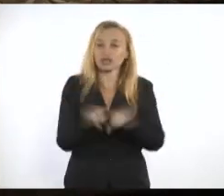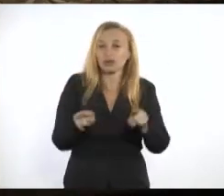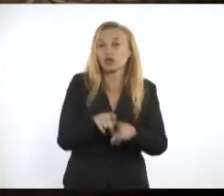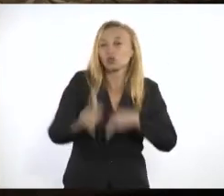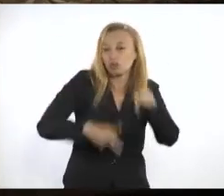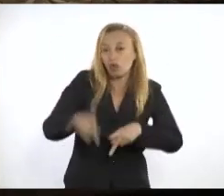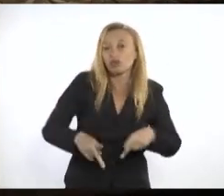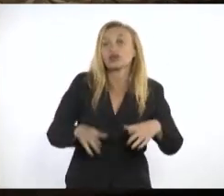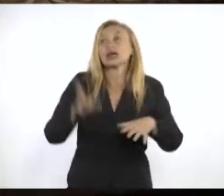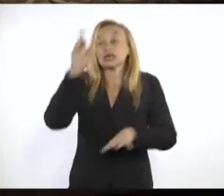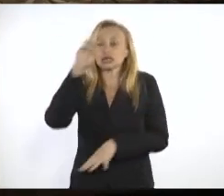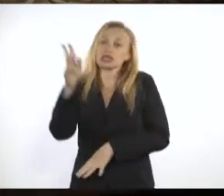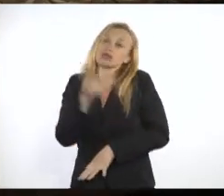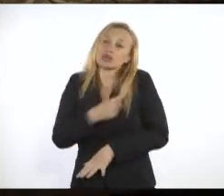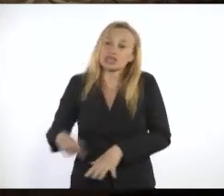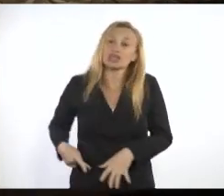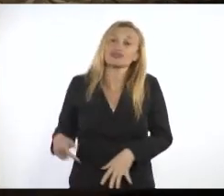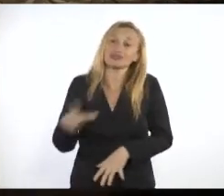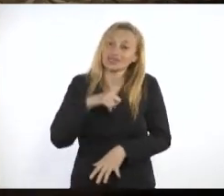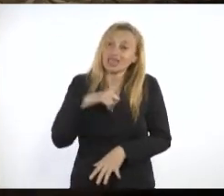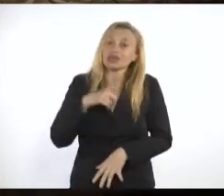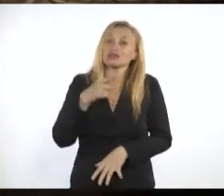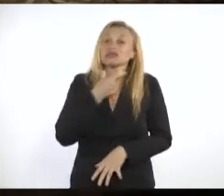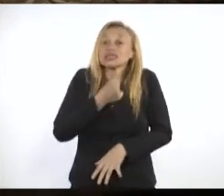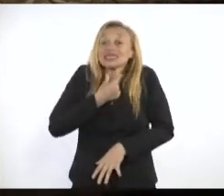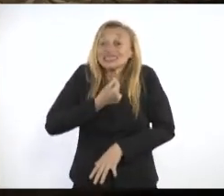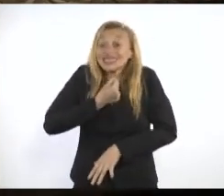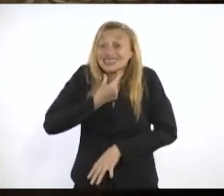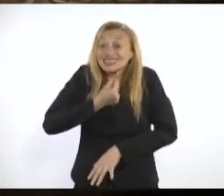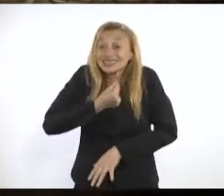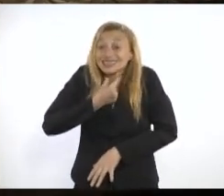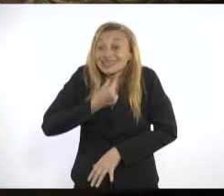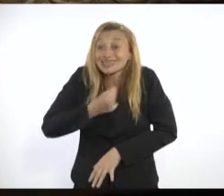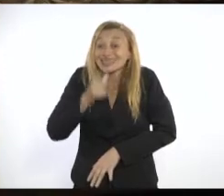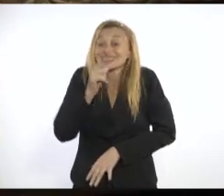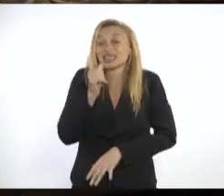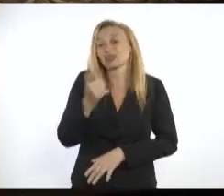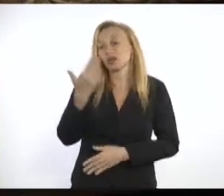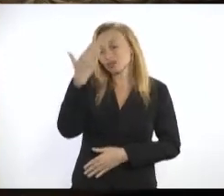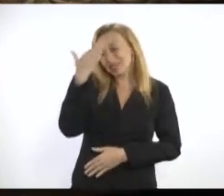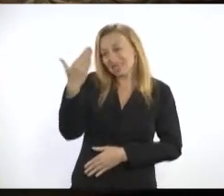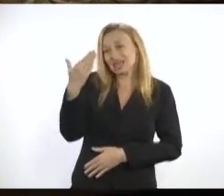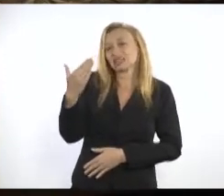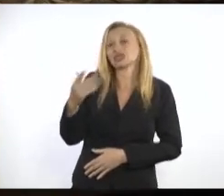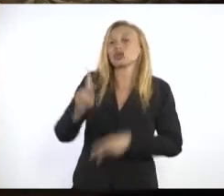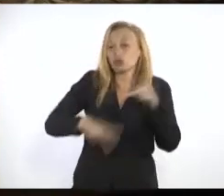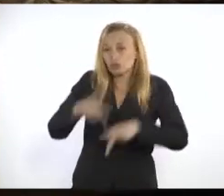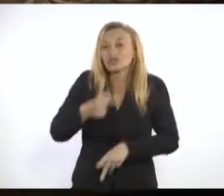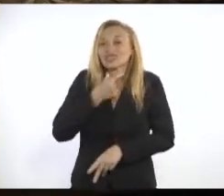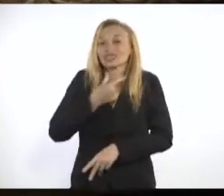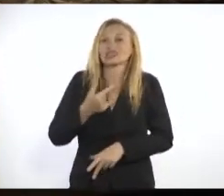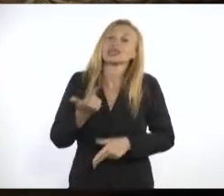senhor presidente, passando sede. Muito obrigada. E a população tem sede de justiça.